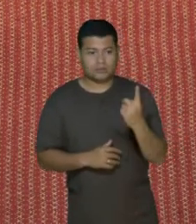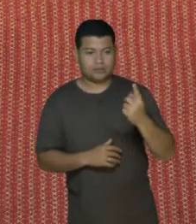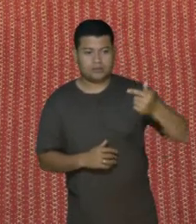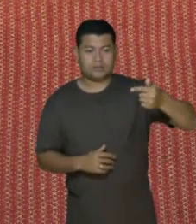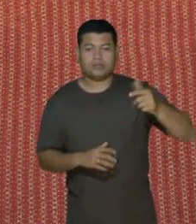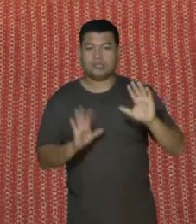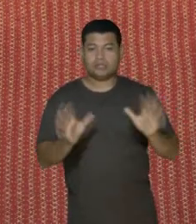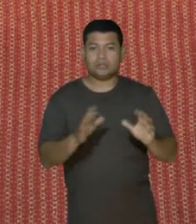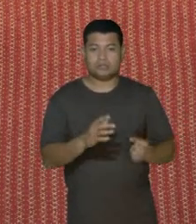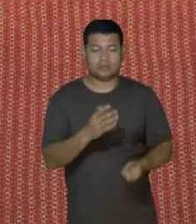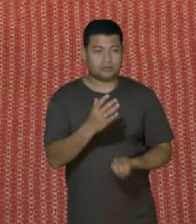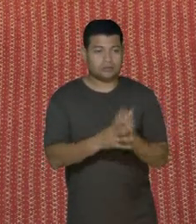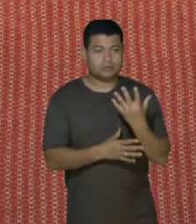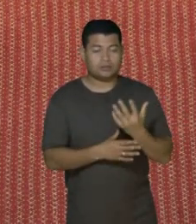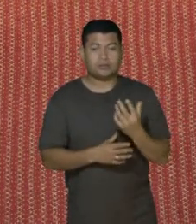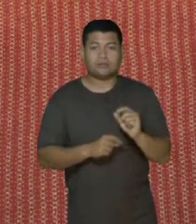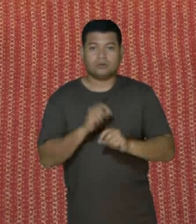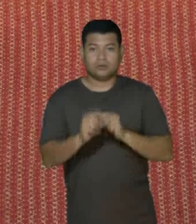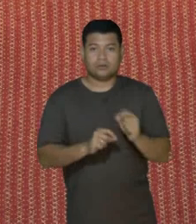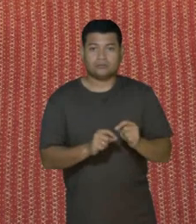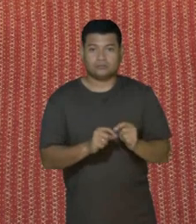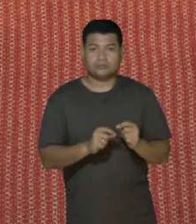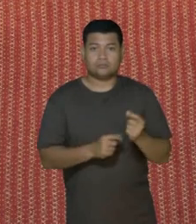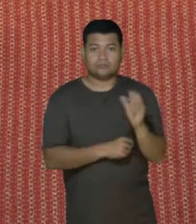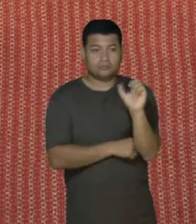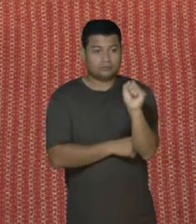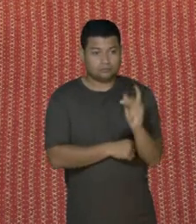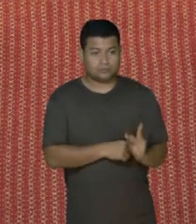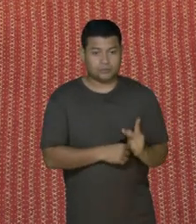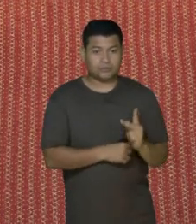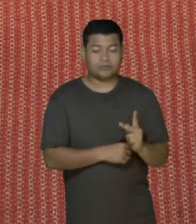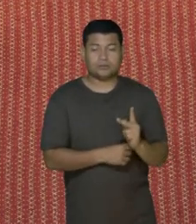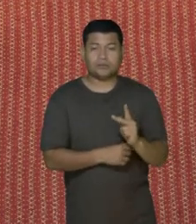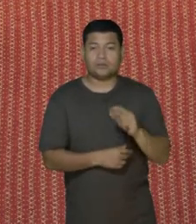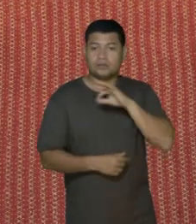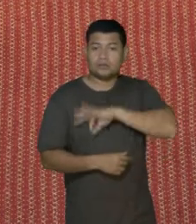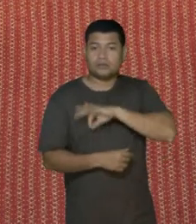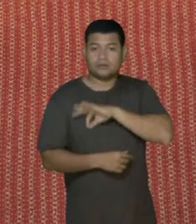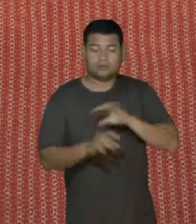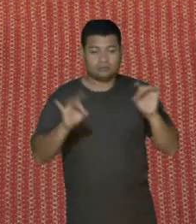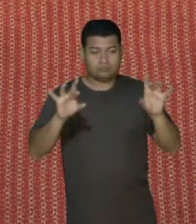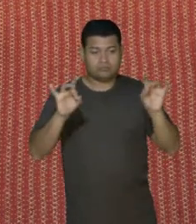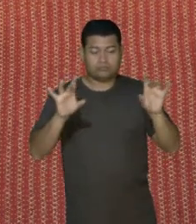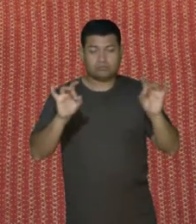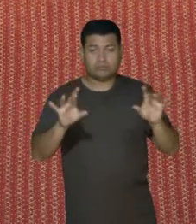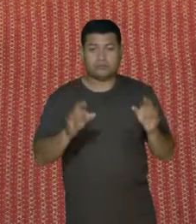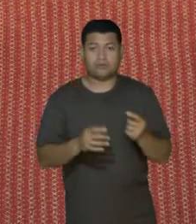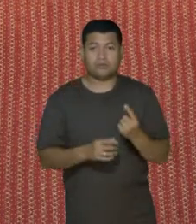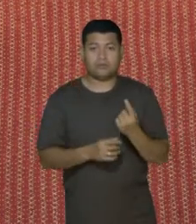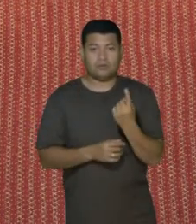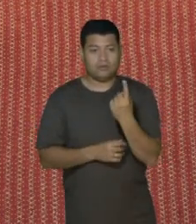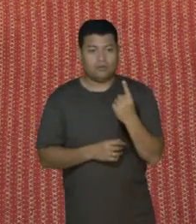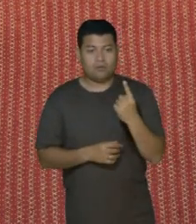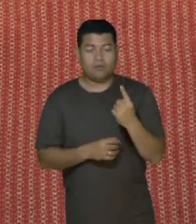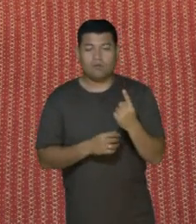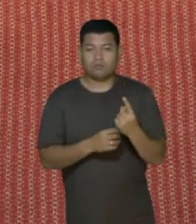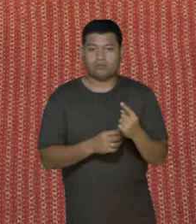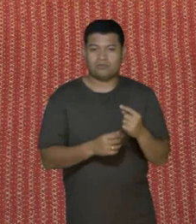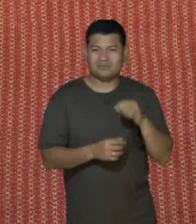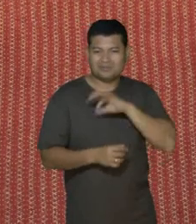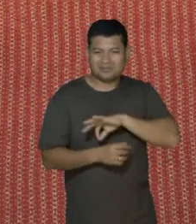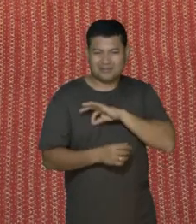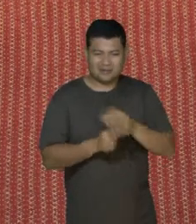a concessão de pensão especial no valor de um salário mínimo em casos de apenas 3